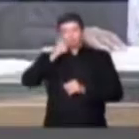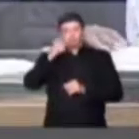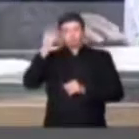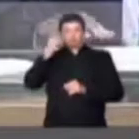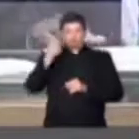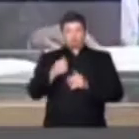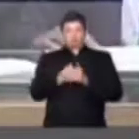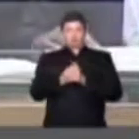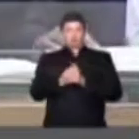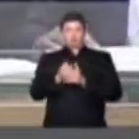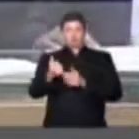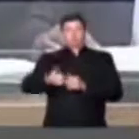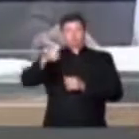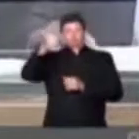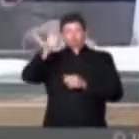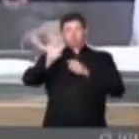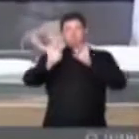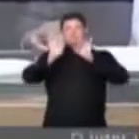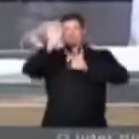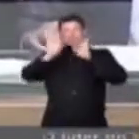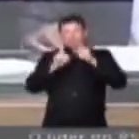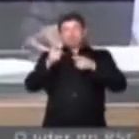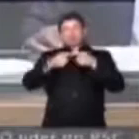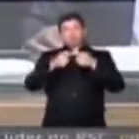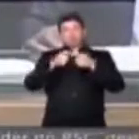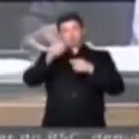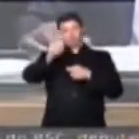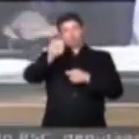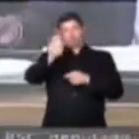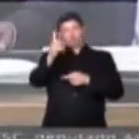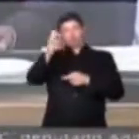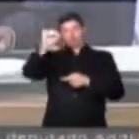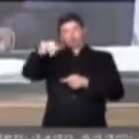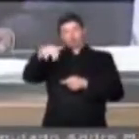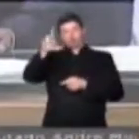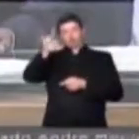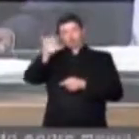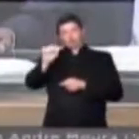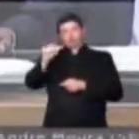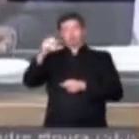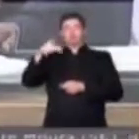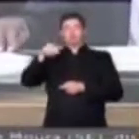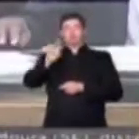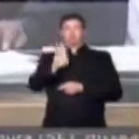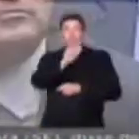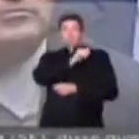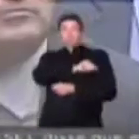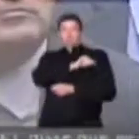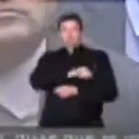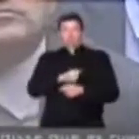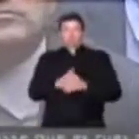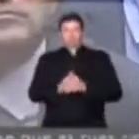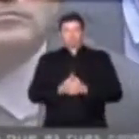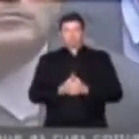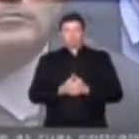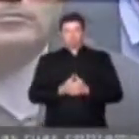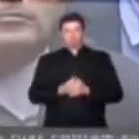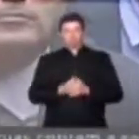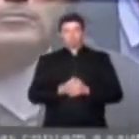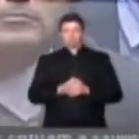senhores deputados. Primeiro, por excepcionalidade médica, deputado Austin Reis, PMDB, Rio de Janeiro.